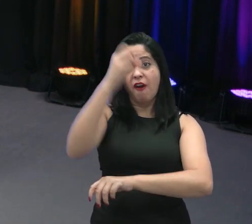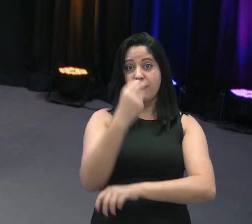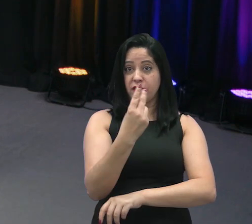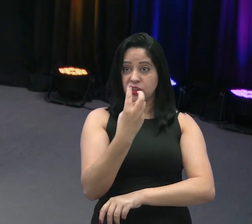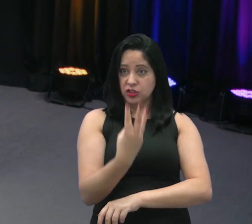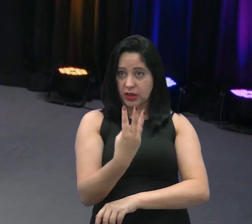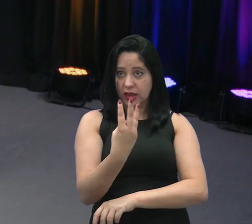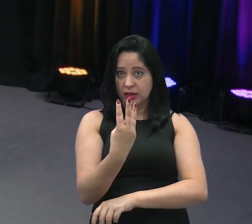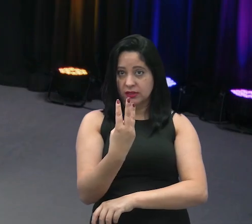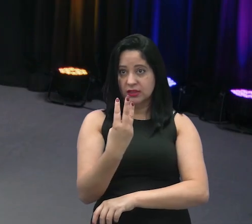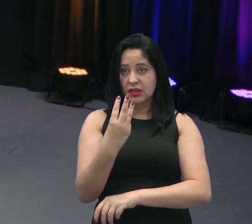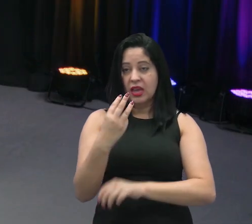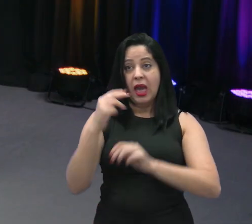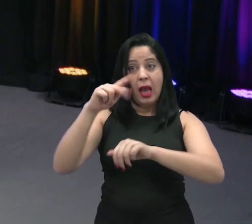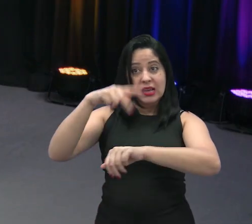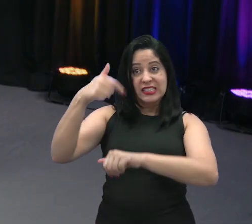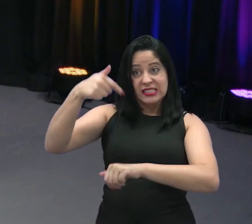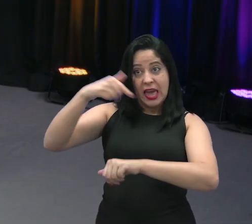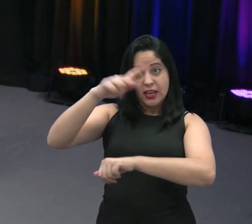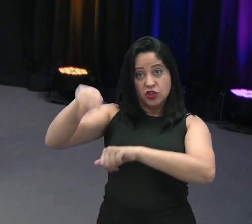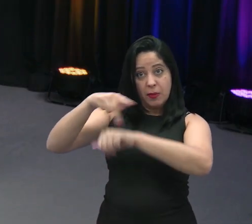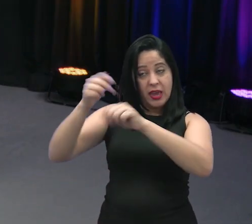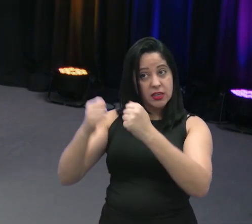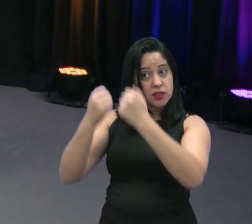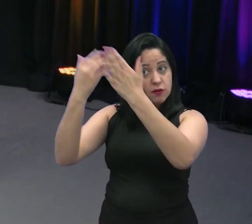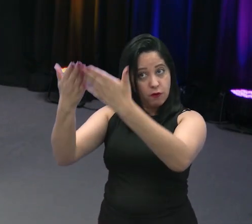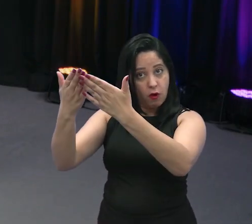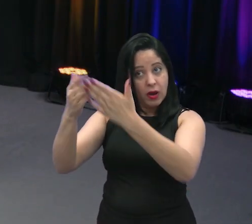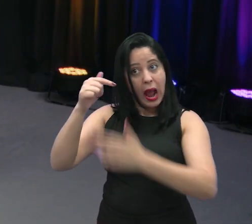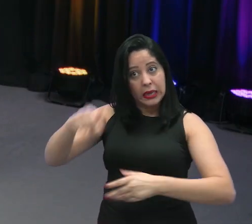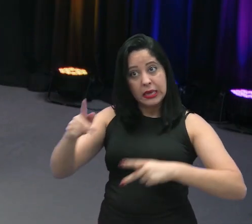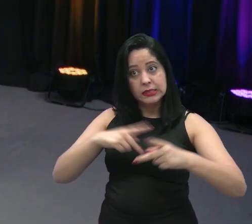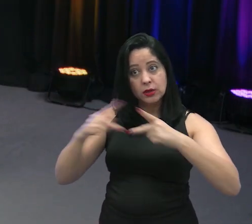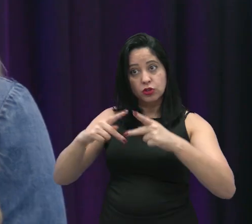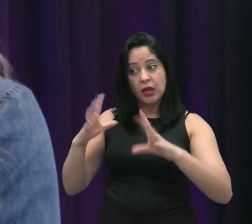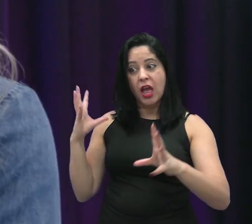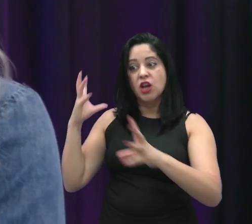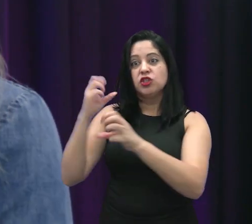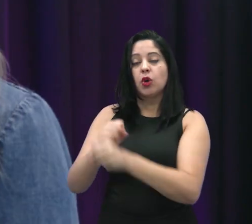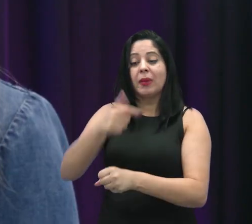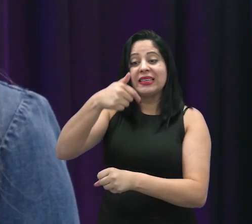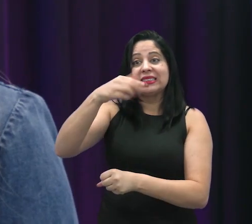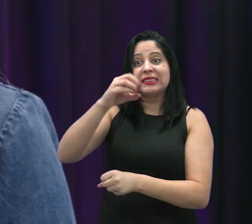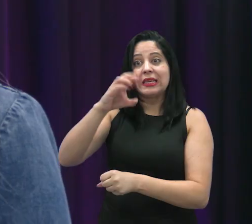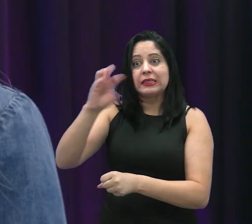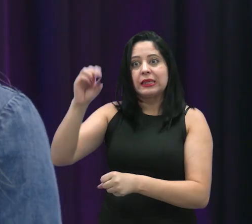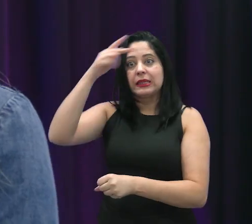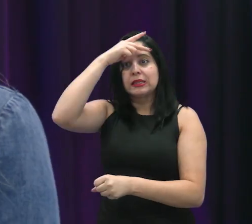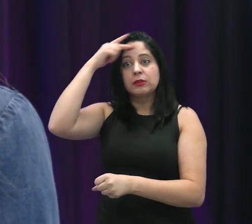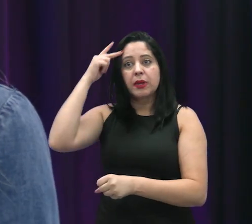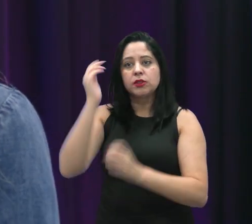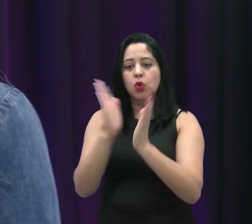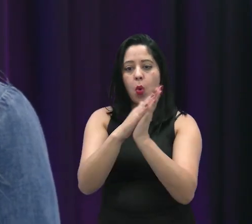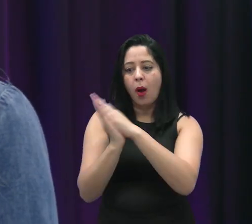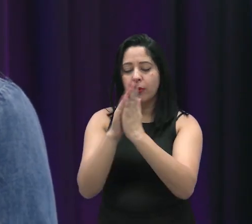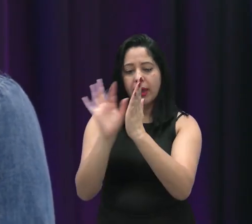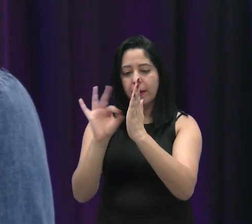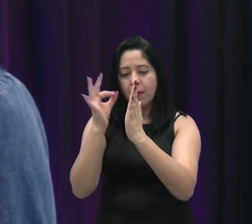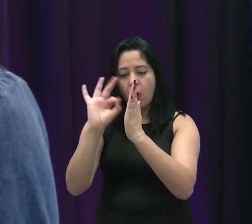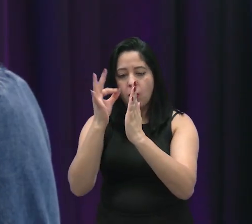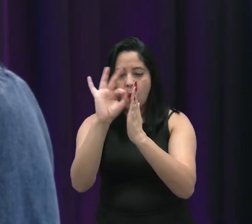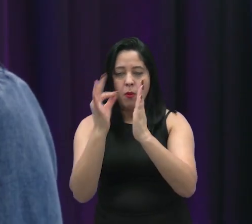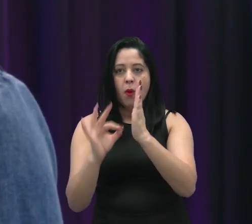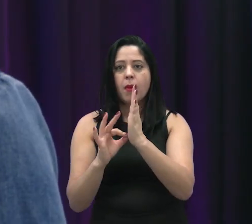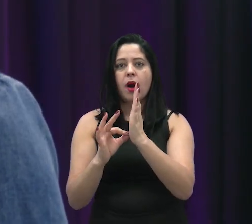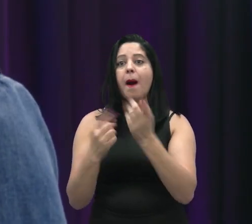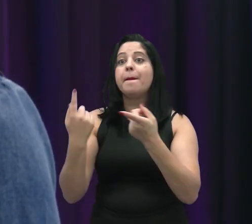e tem sede em São José dos Campos, com 400 fadas, viu, gente? O que você considera esse sucesso, né, de